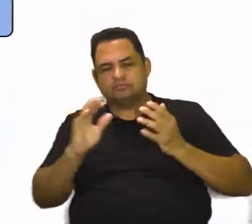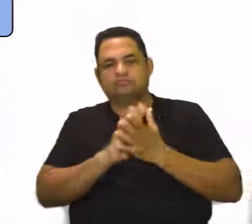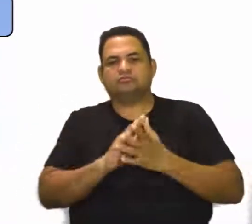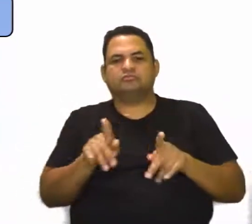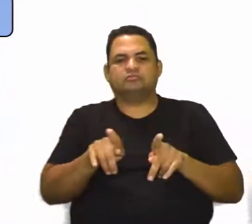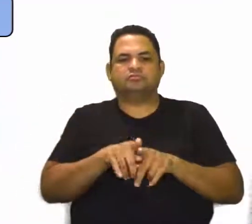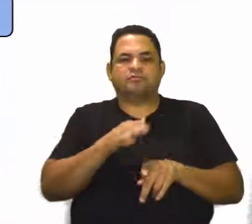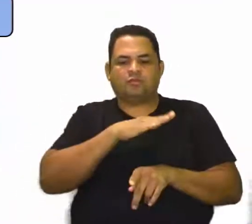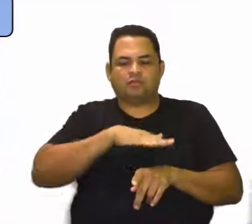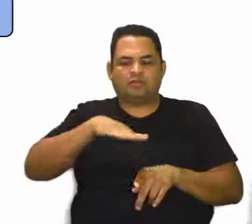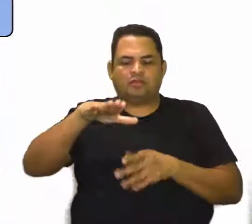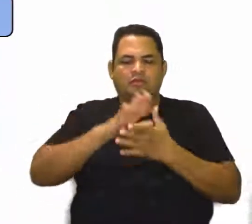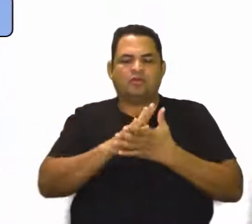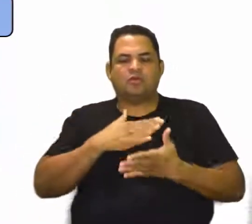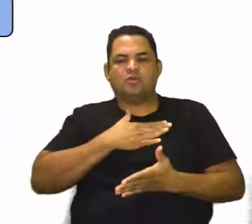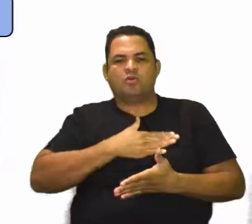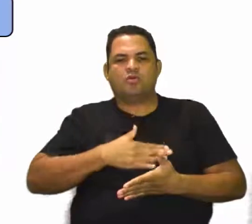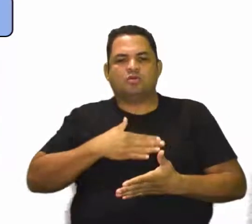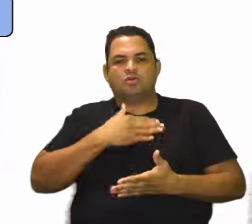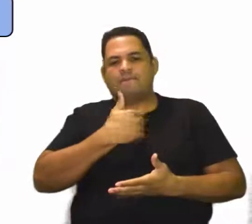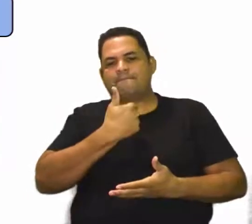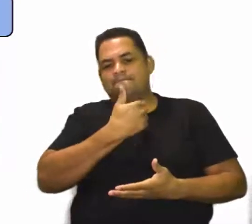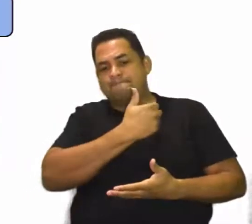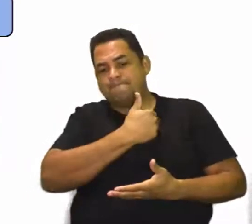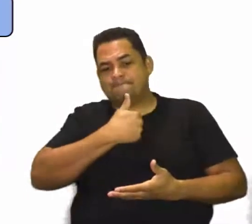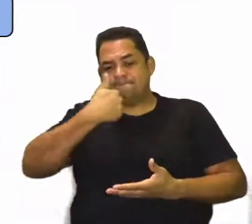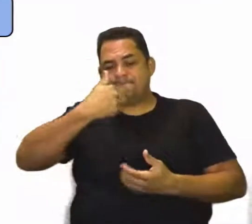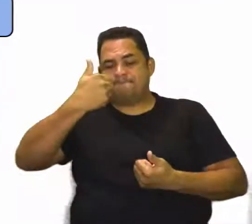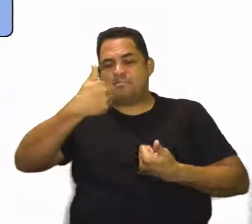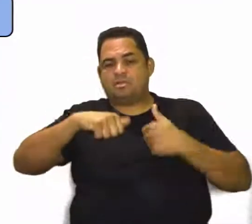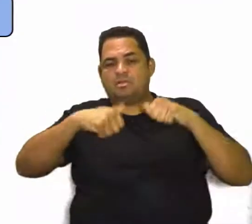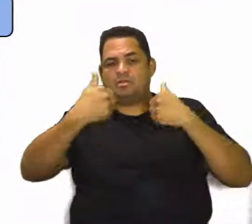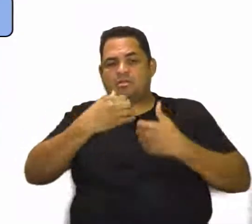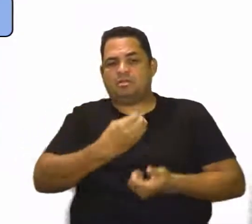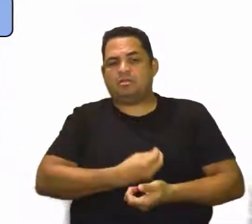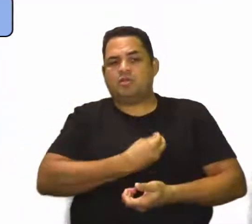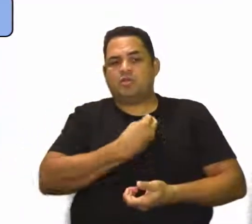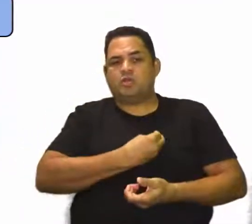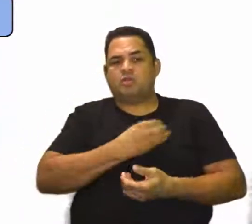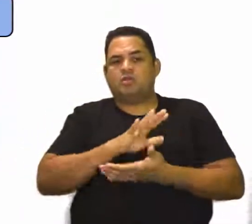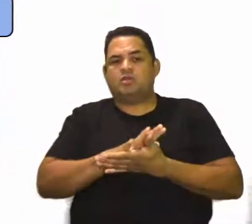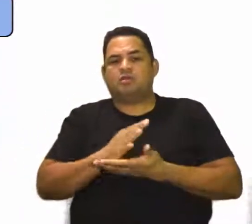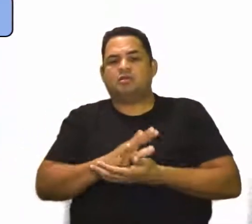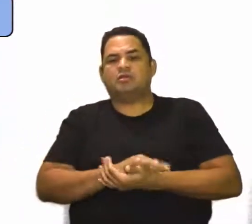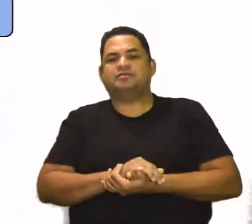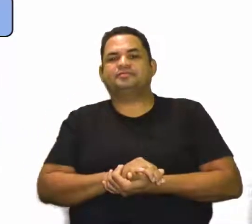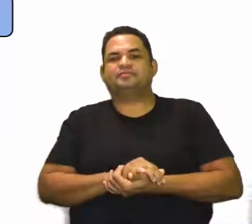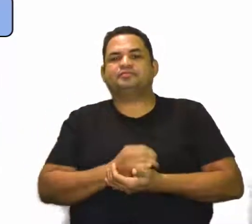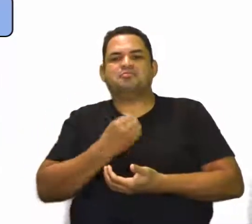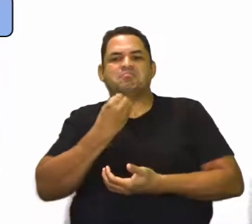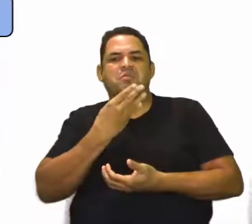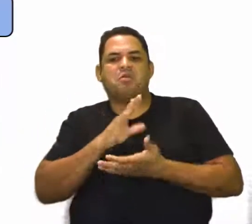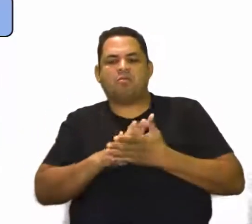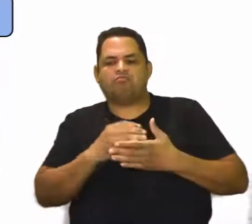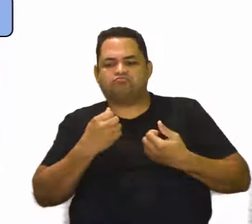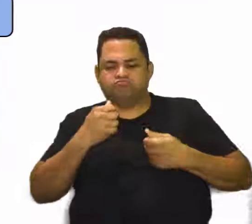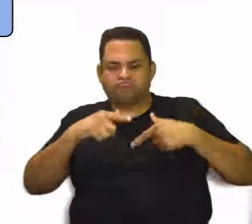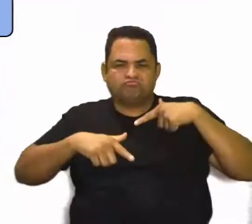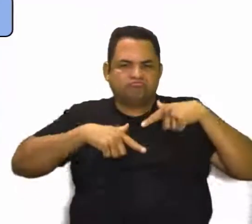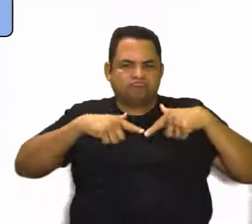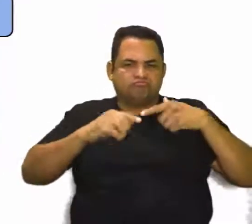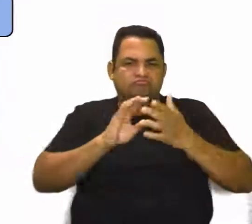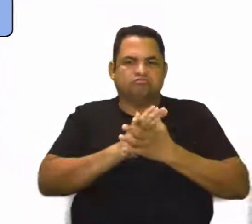o adulto que gosta aí da estética, vai melhorar a minha qualidade de vida, o meu bem-estar e disposição, também